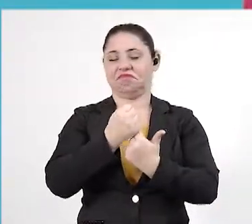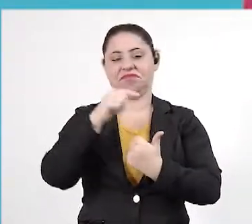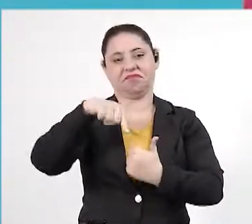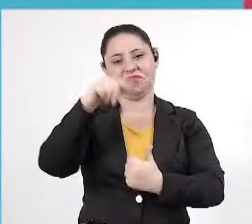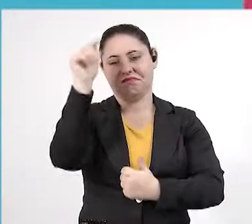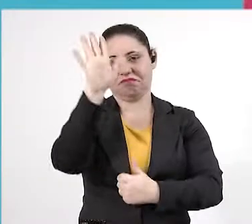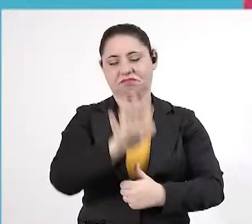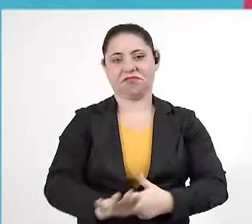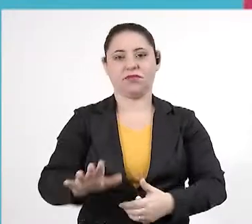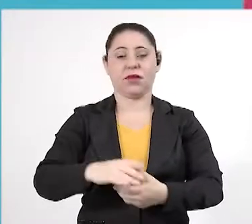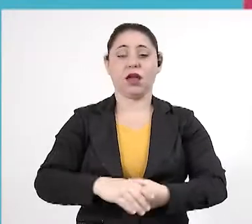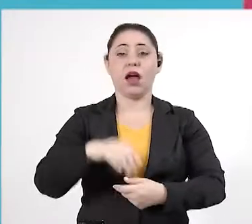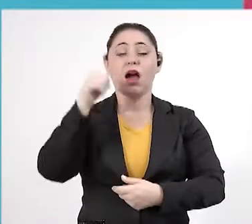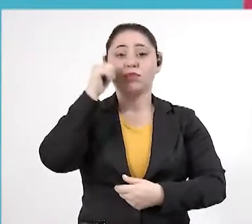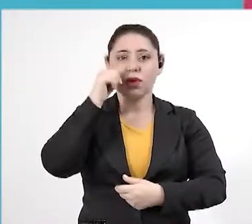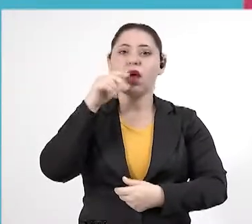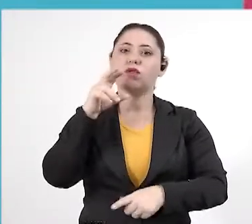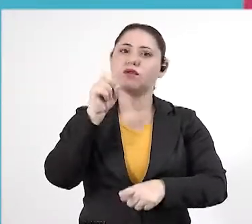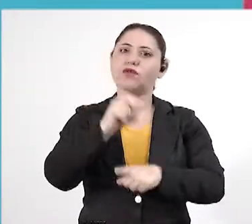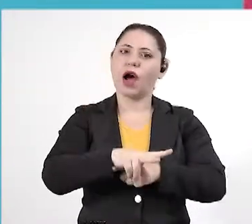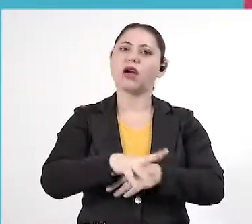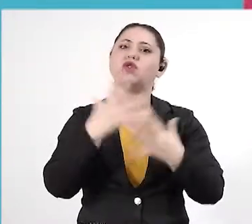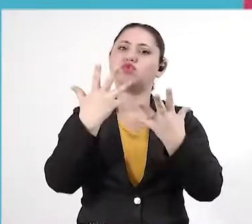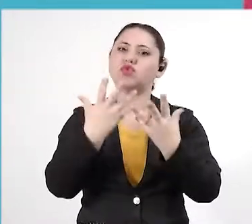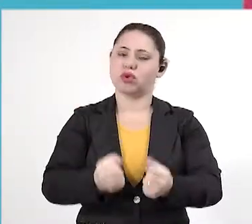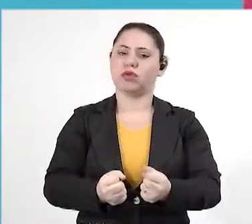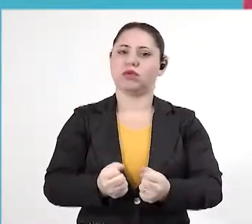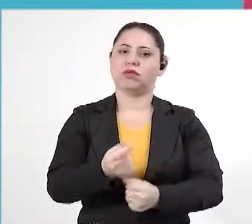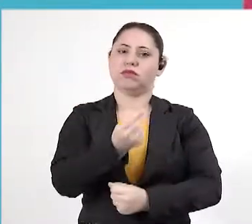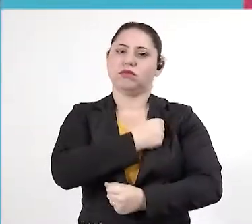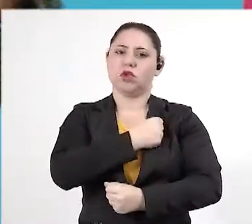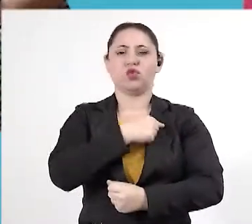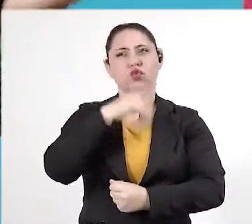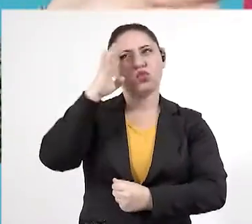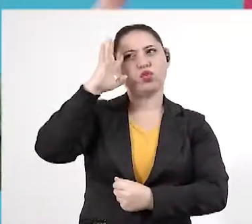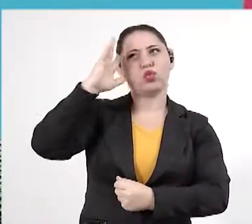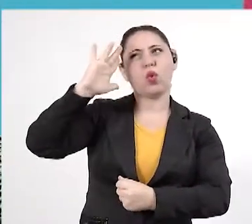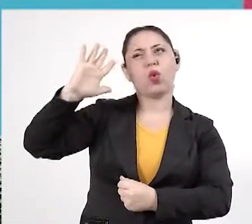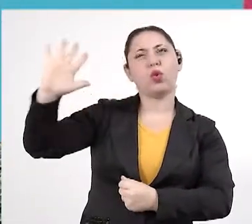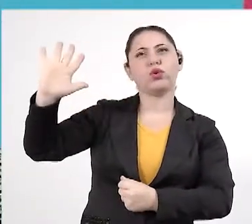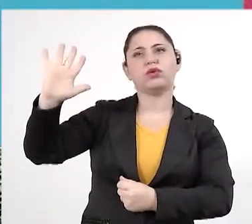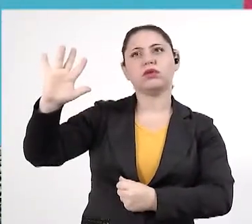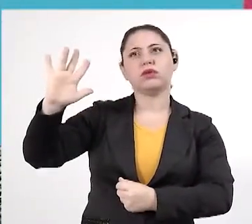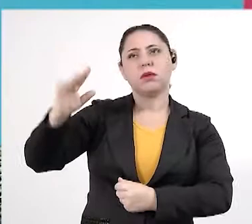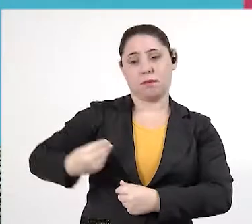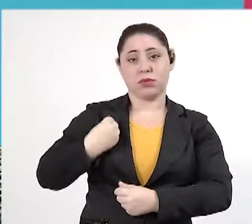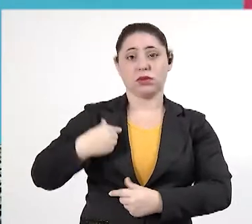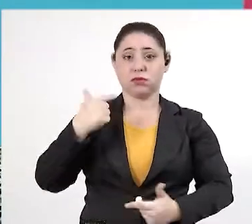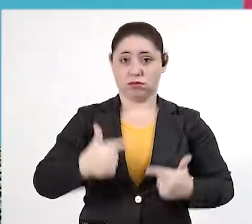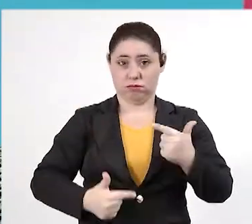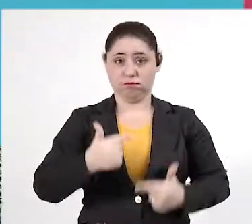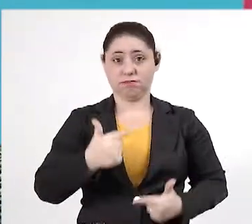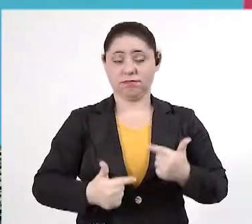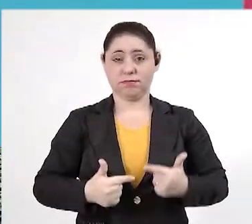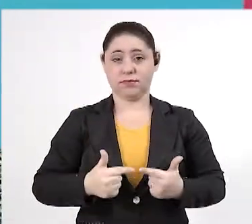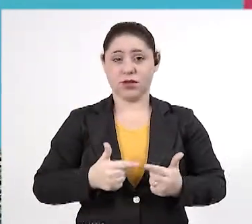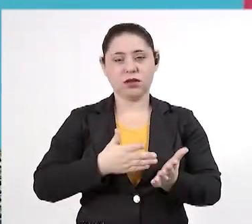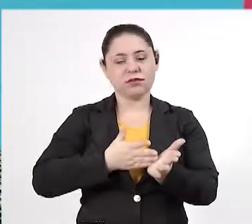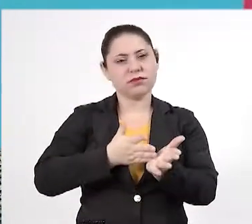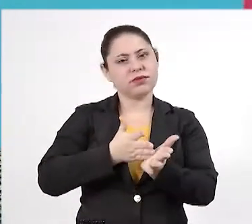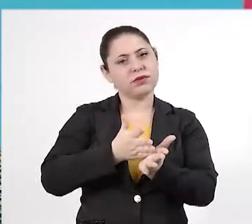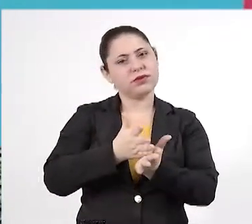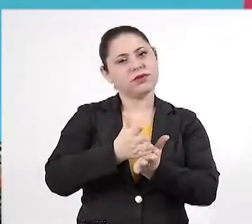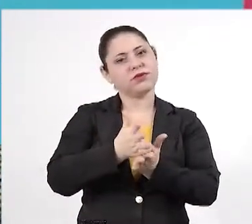Brasil. E as mulheres assumirem, sim, eventuais sonhos de participarem da política, e aí elas